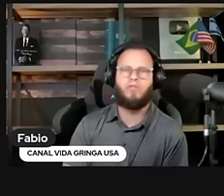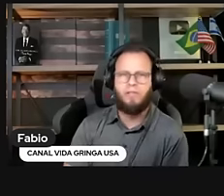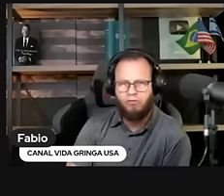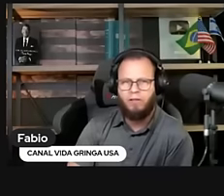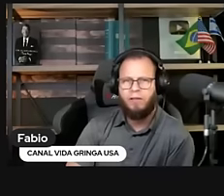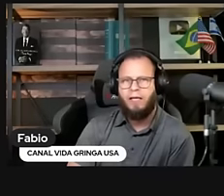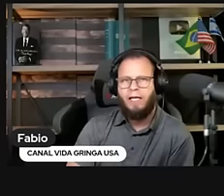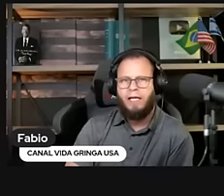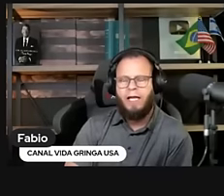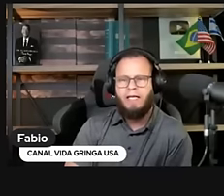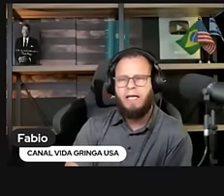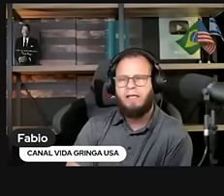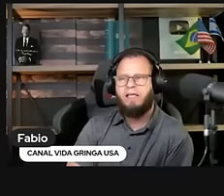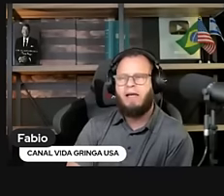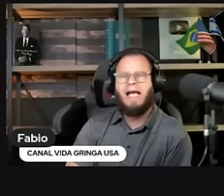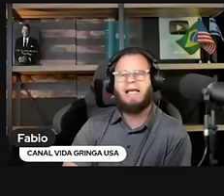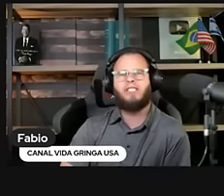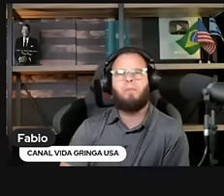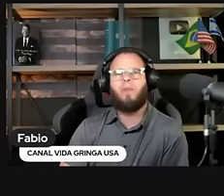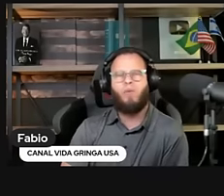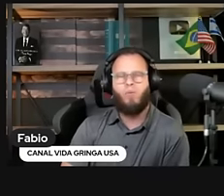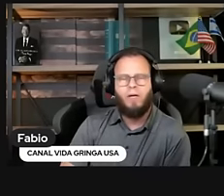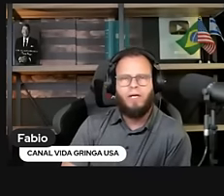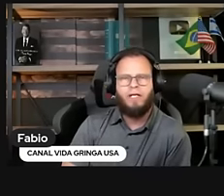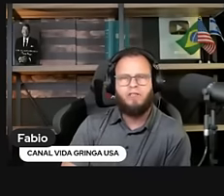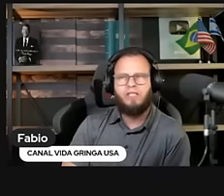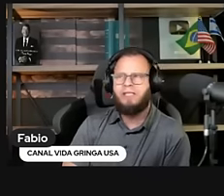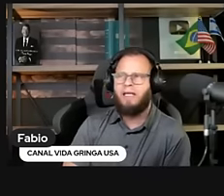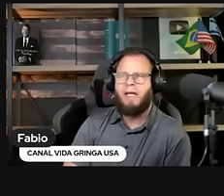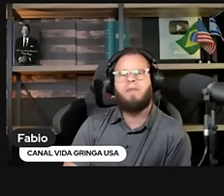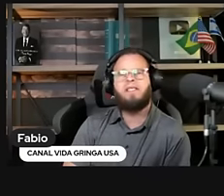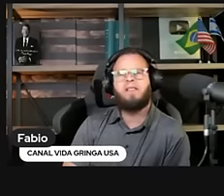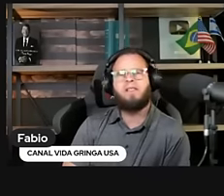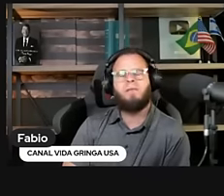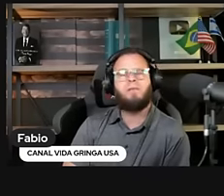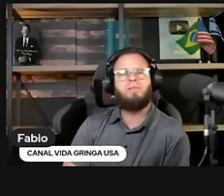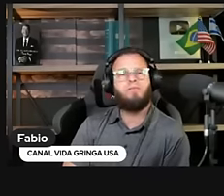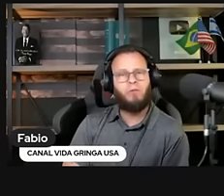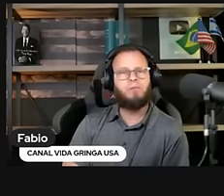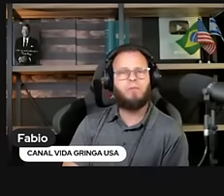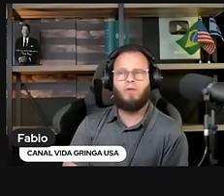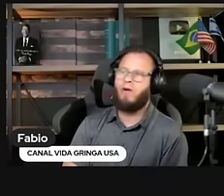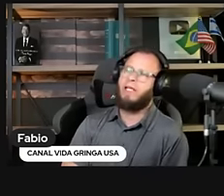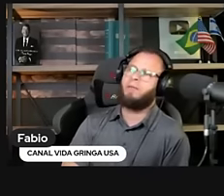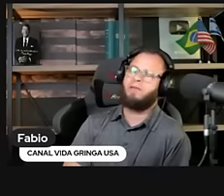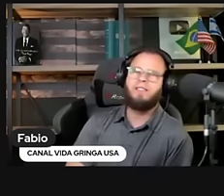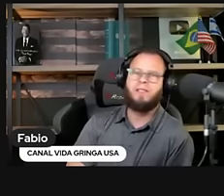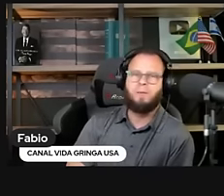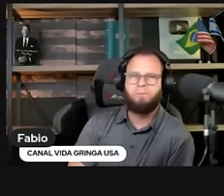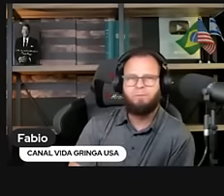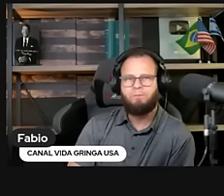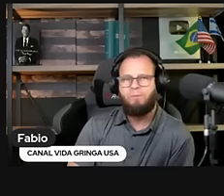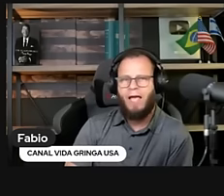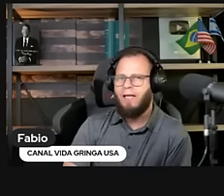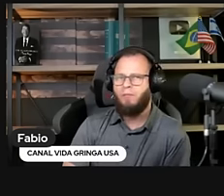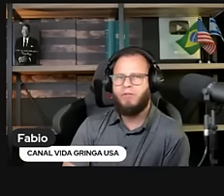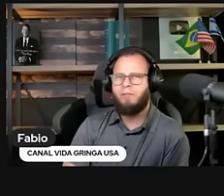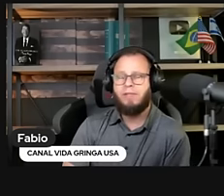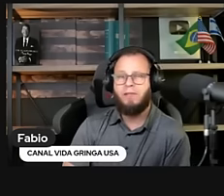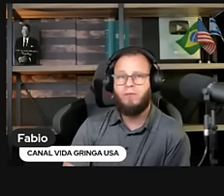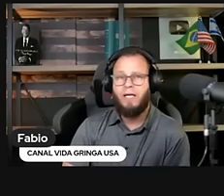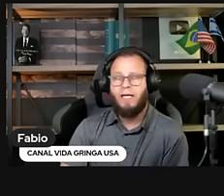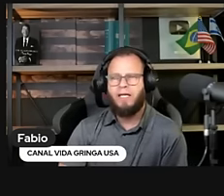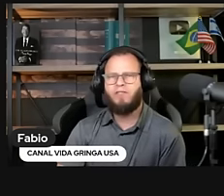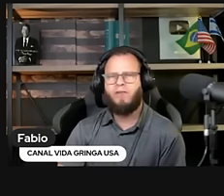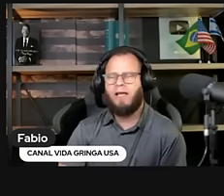0.0001% de Índia. E aí ela teve a cara de pau de sair na mídia e dizer, viu? Eu falei pra vocês. Ela é muito